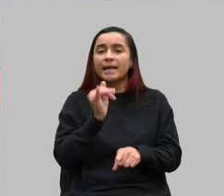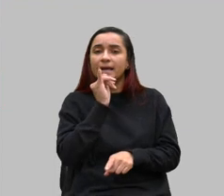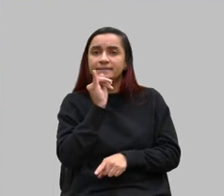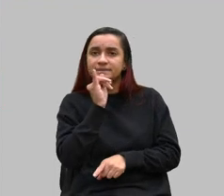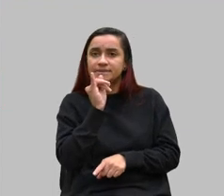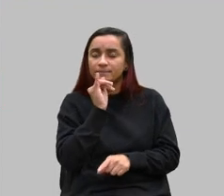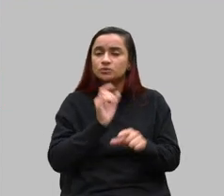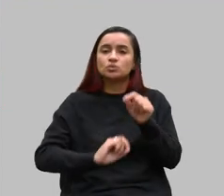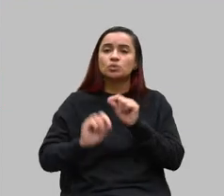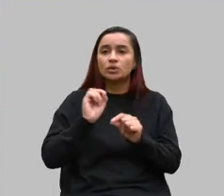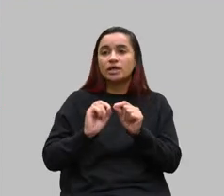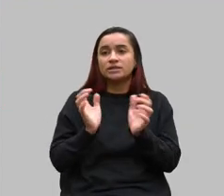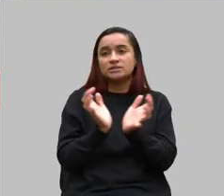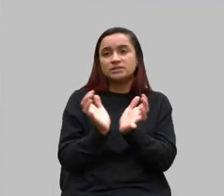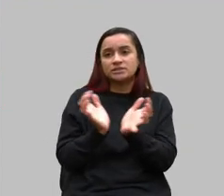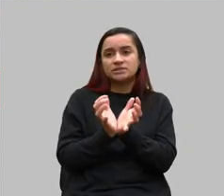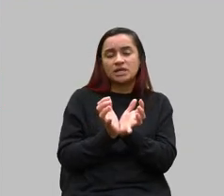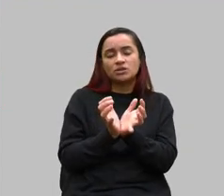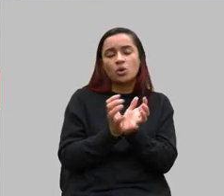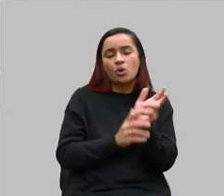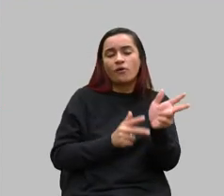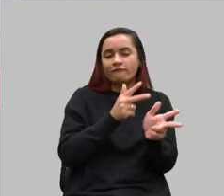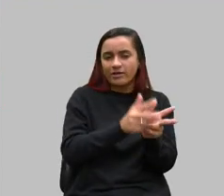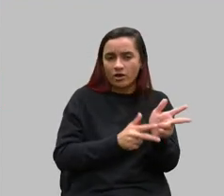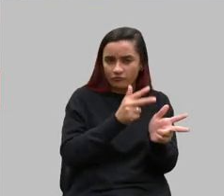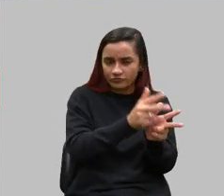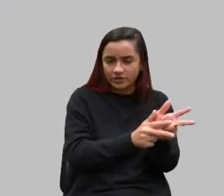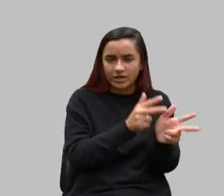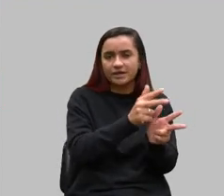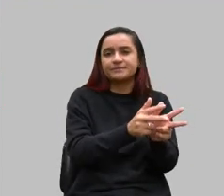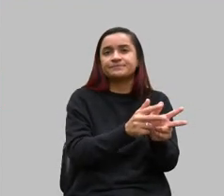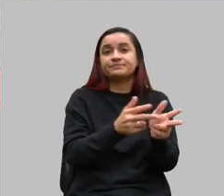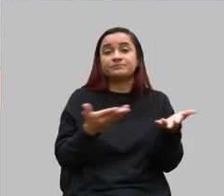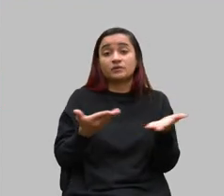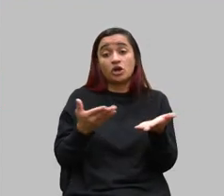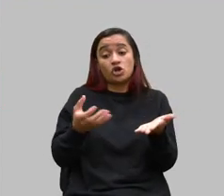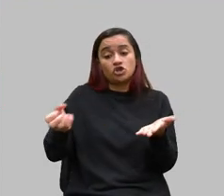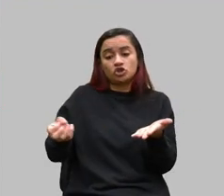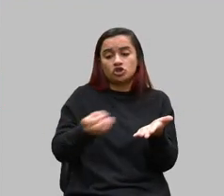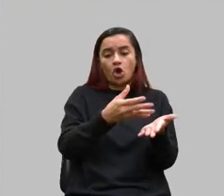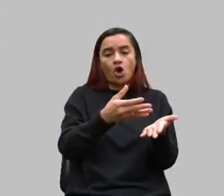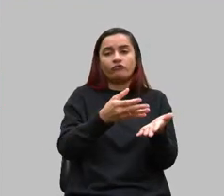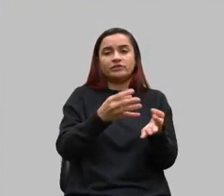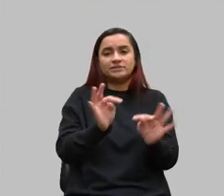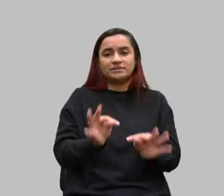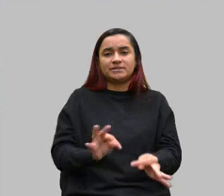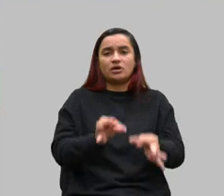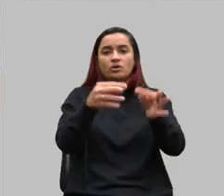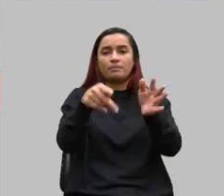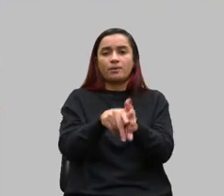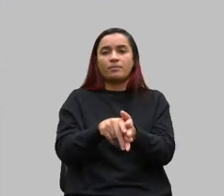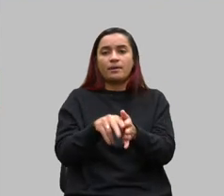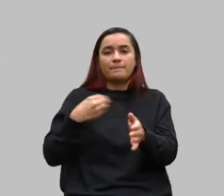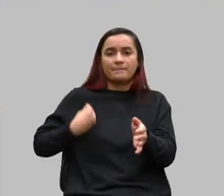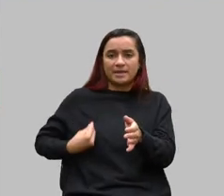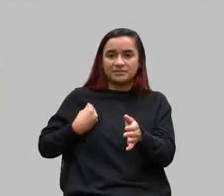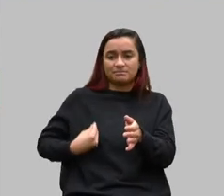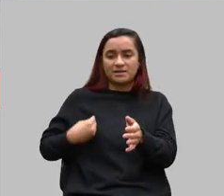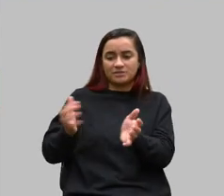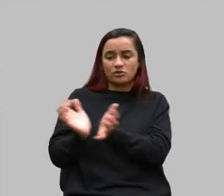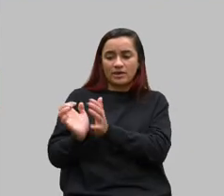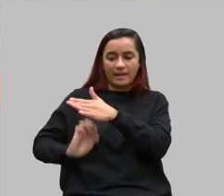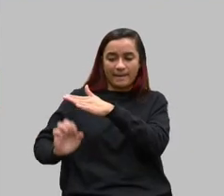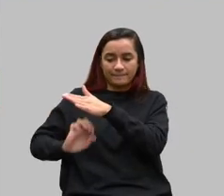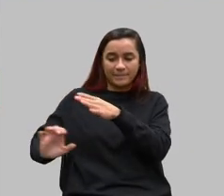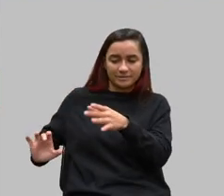que o Setor Ferroviário através dessas novas modalidades de participação do setor privado